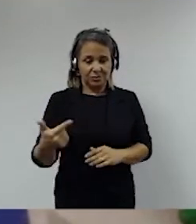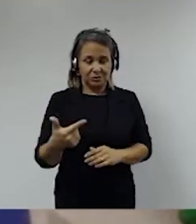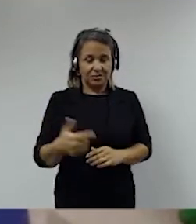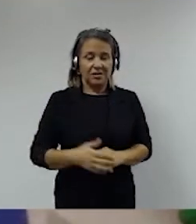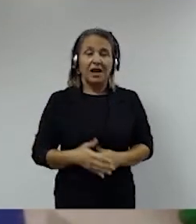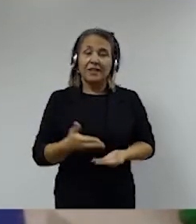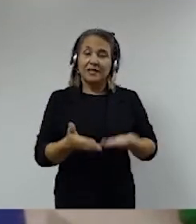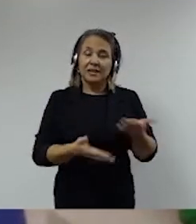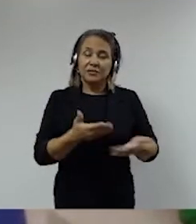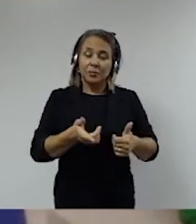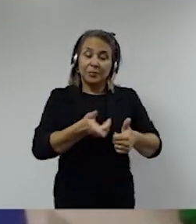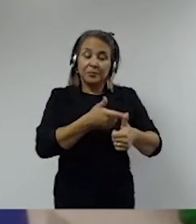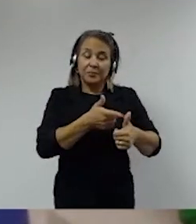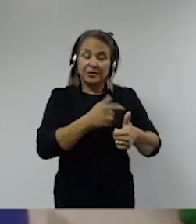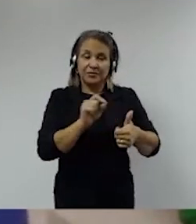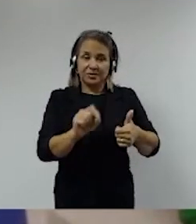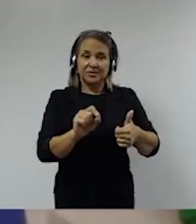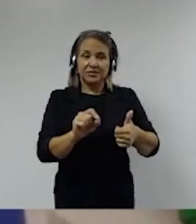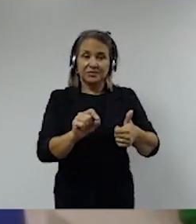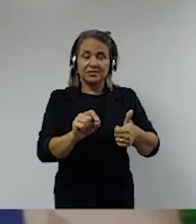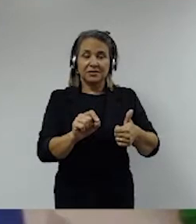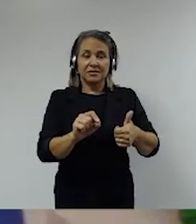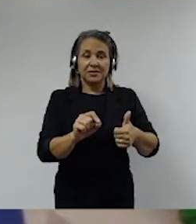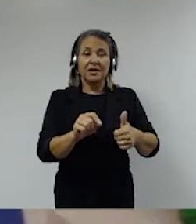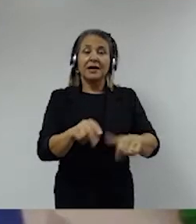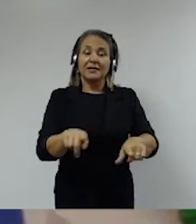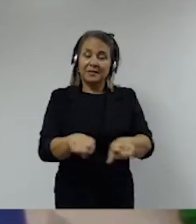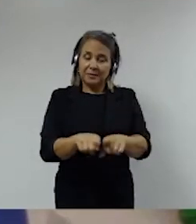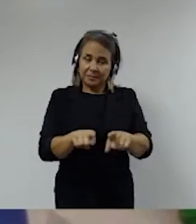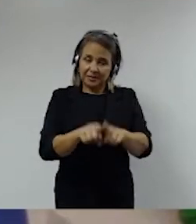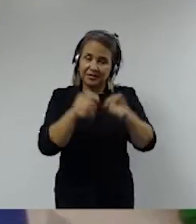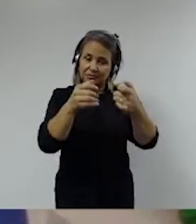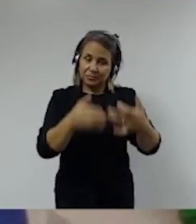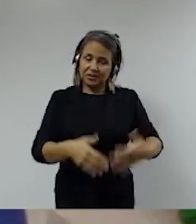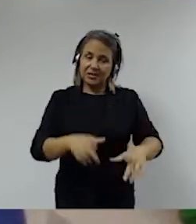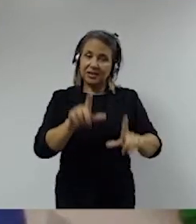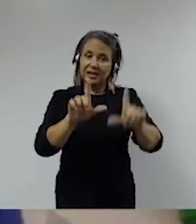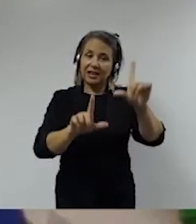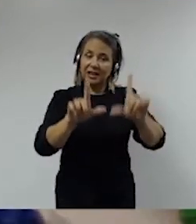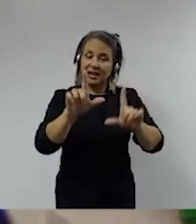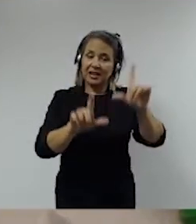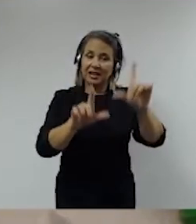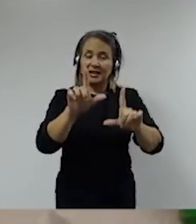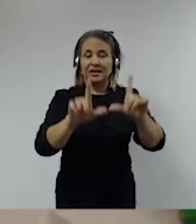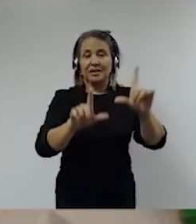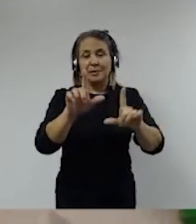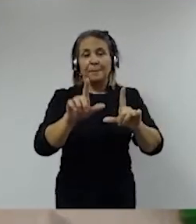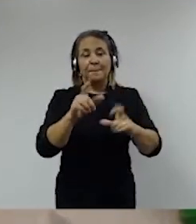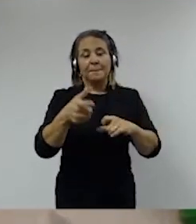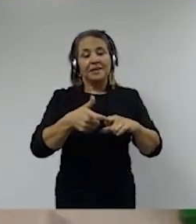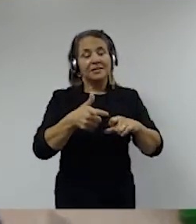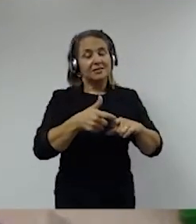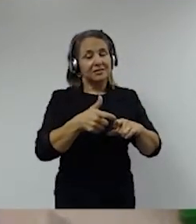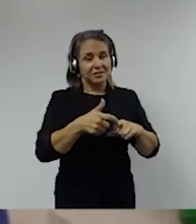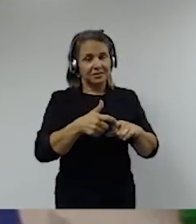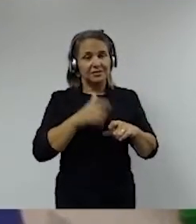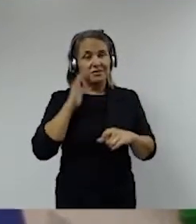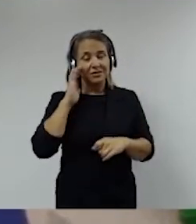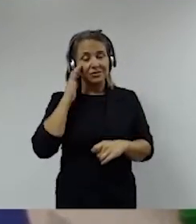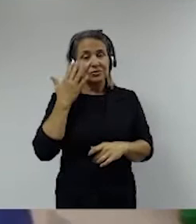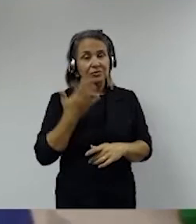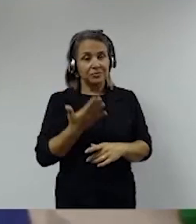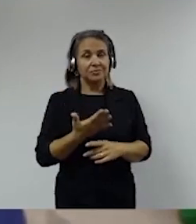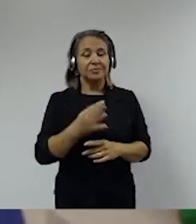tratou pela primeira vez sobre a telemedicina, tá? E definiu a telemedicina para uso